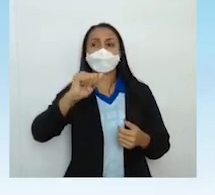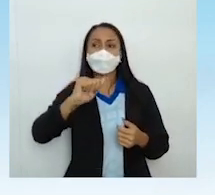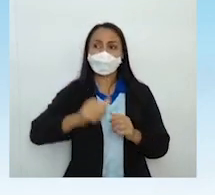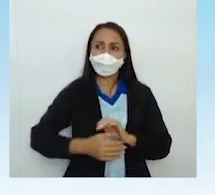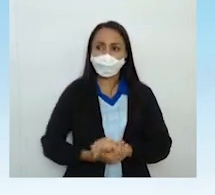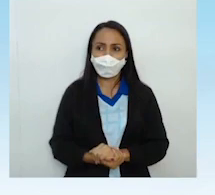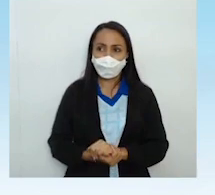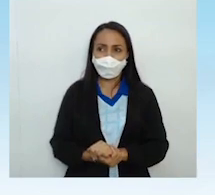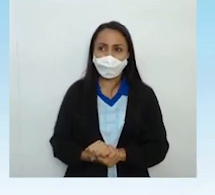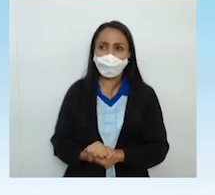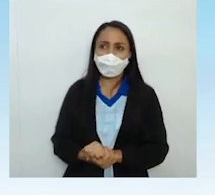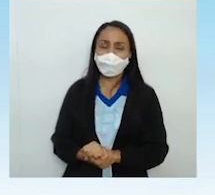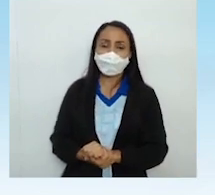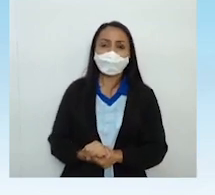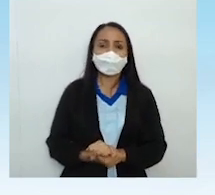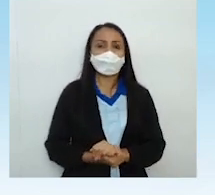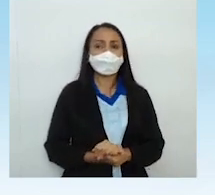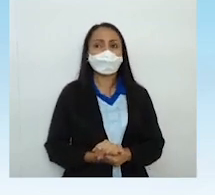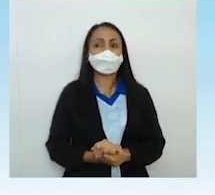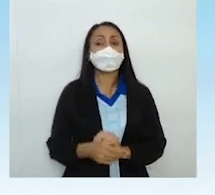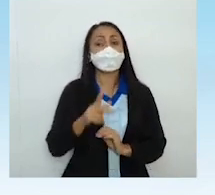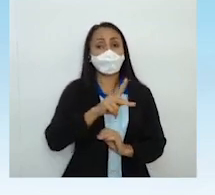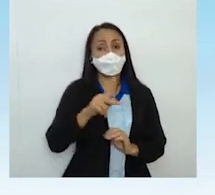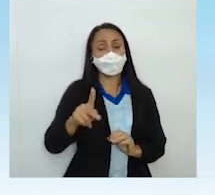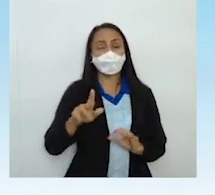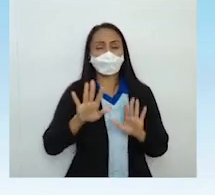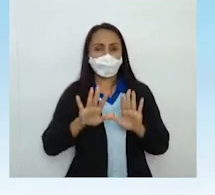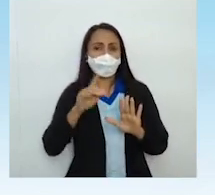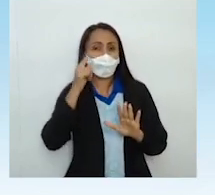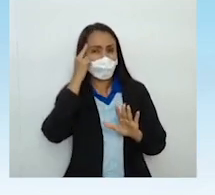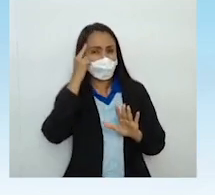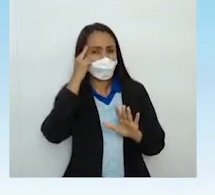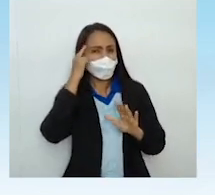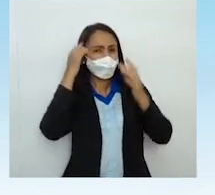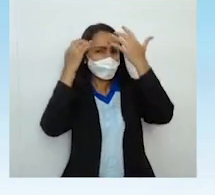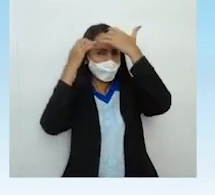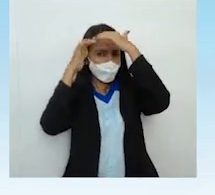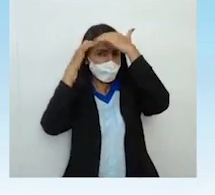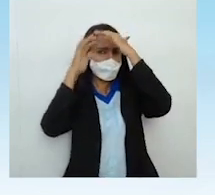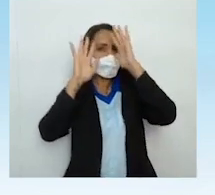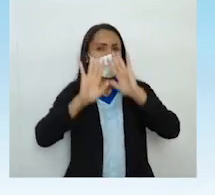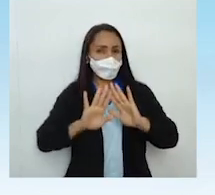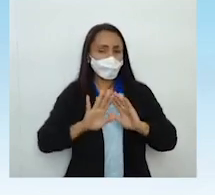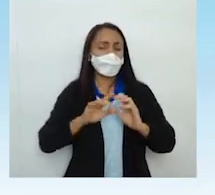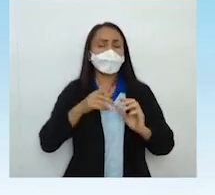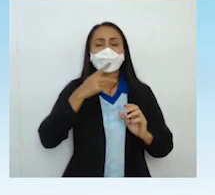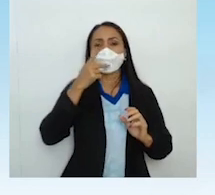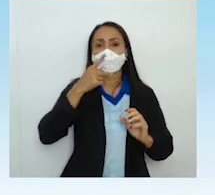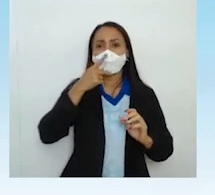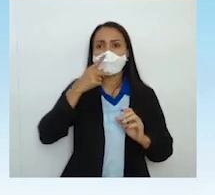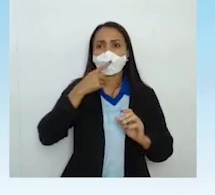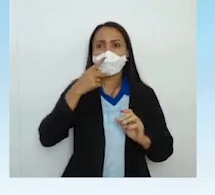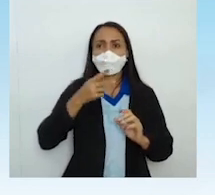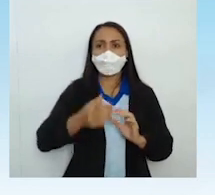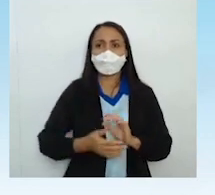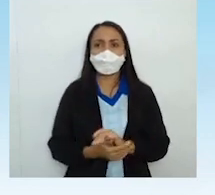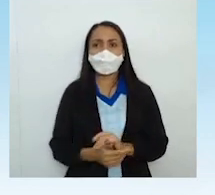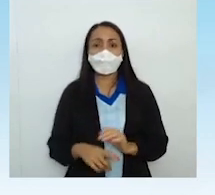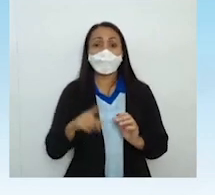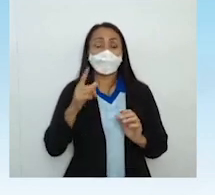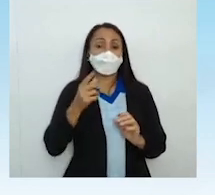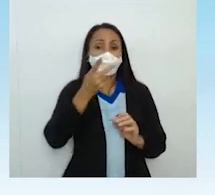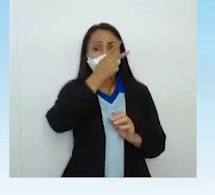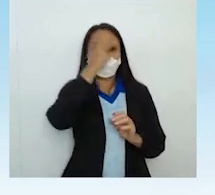algo também me deixou aqui para pensar na aula de hoje. Eu fiquei pensando, enquanto o senhor falava, justamente, imagina uma pessoa